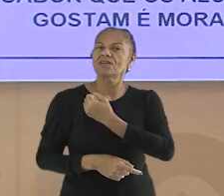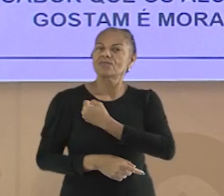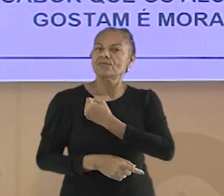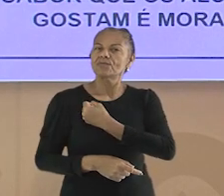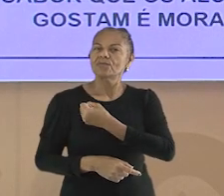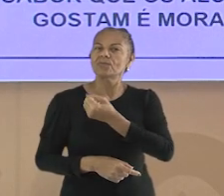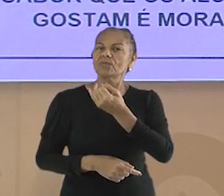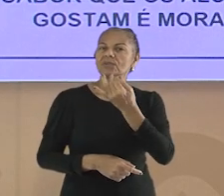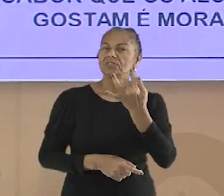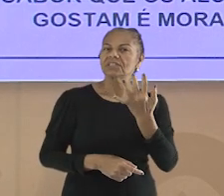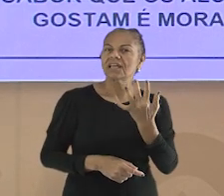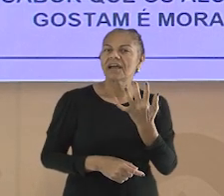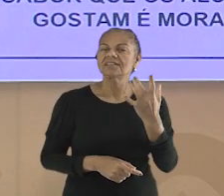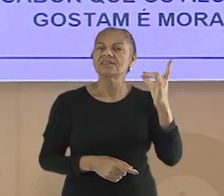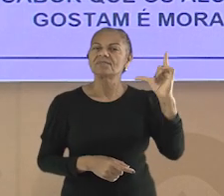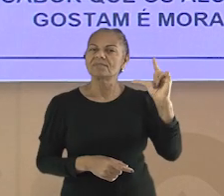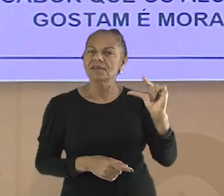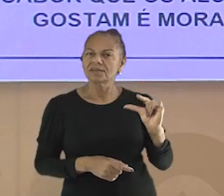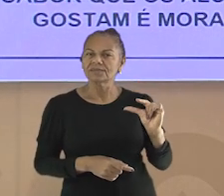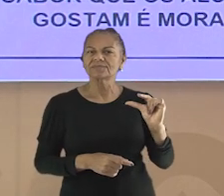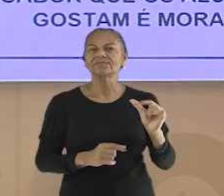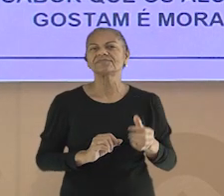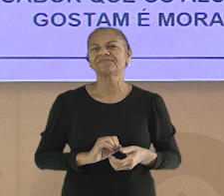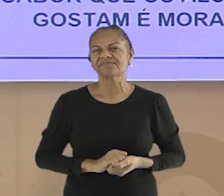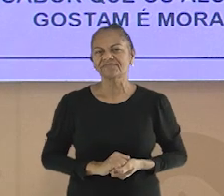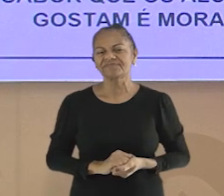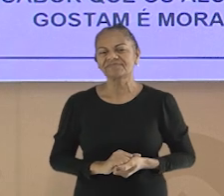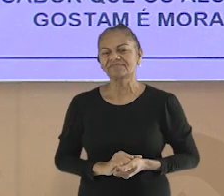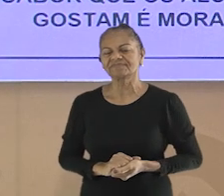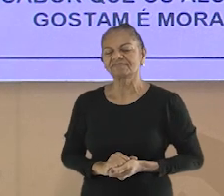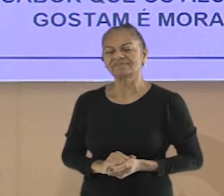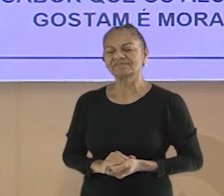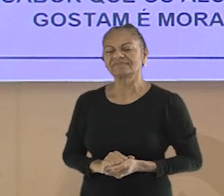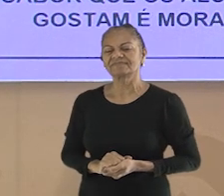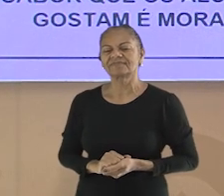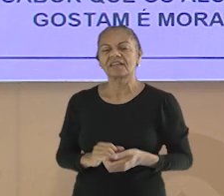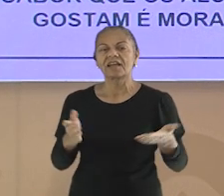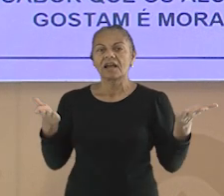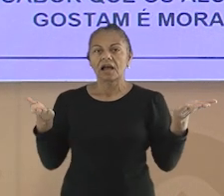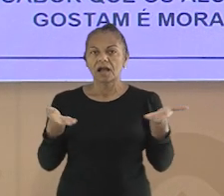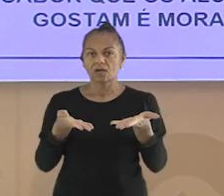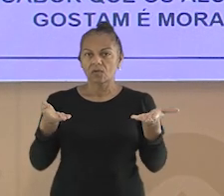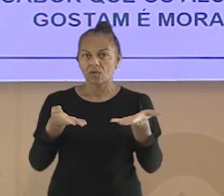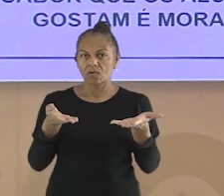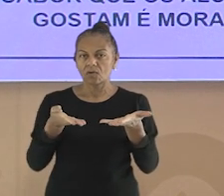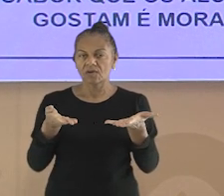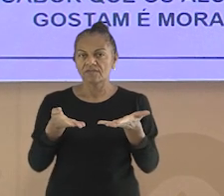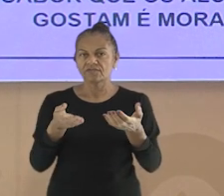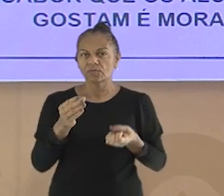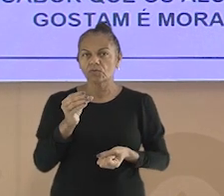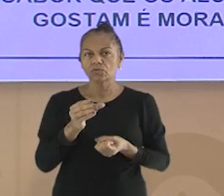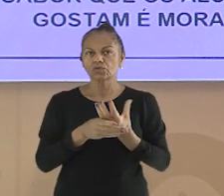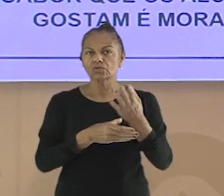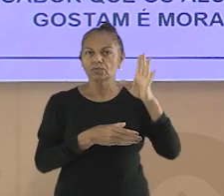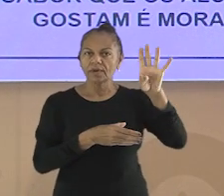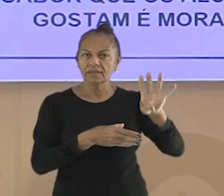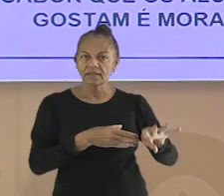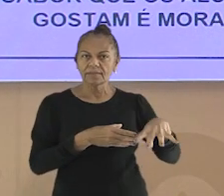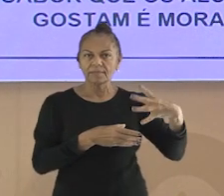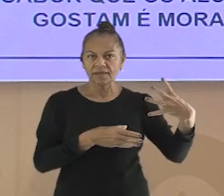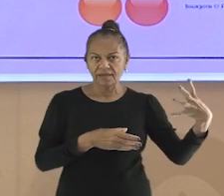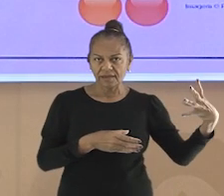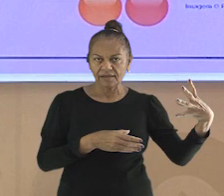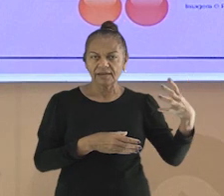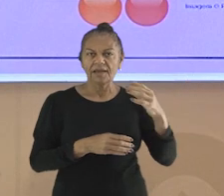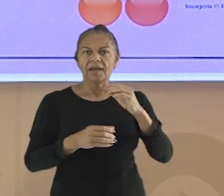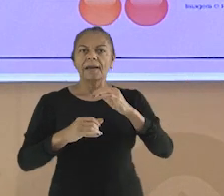a menor quantidade de alunos que responderam essa pesquisa. Agora, pessoal, vamos